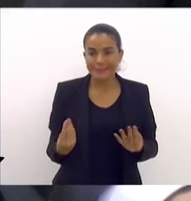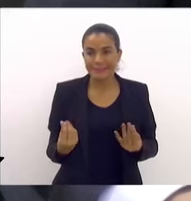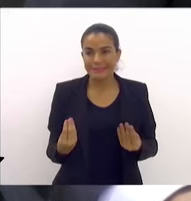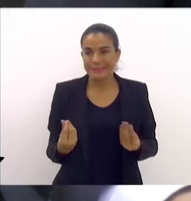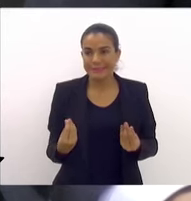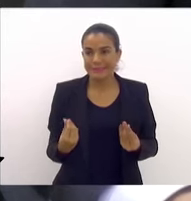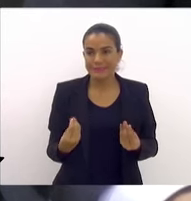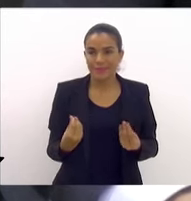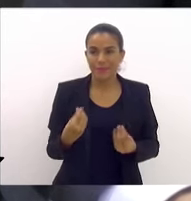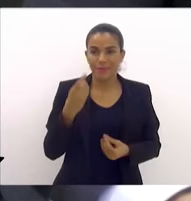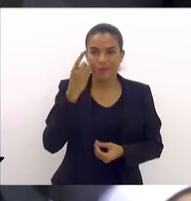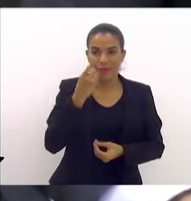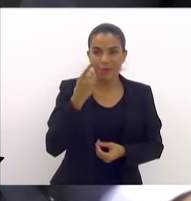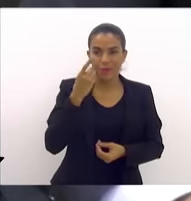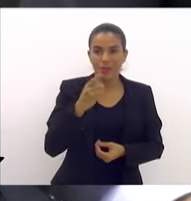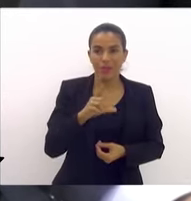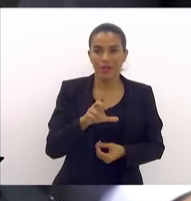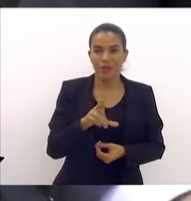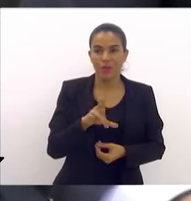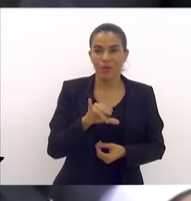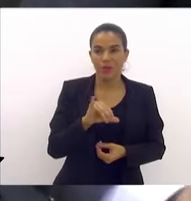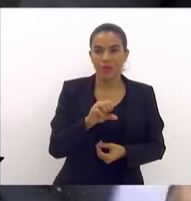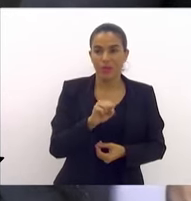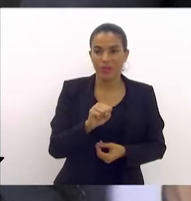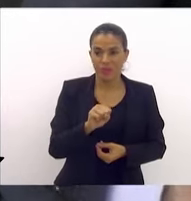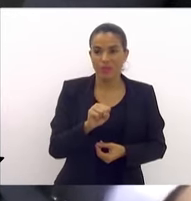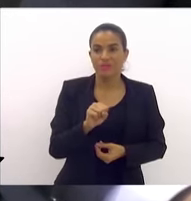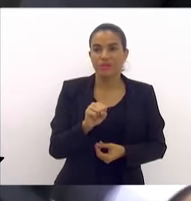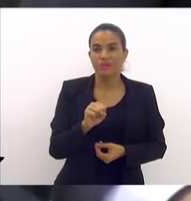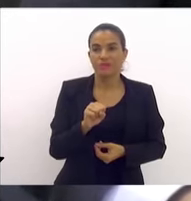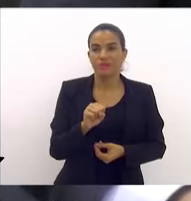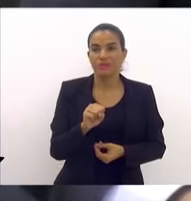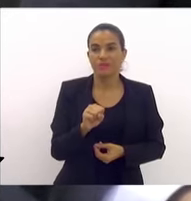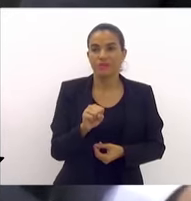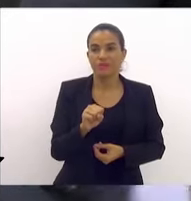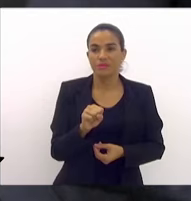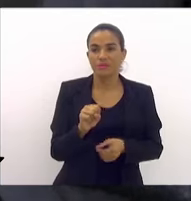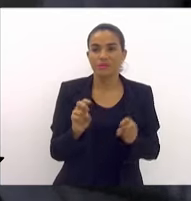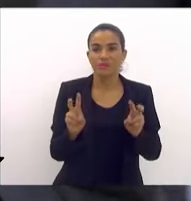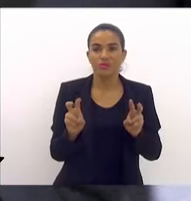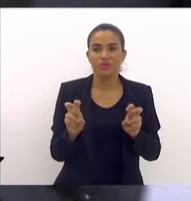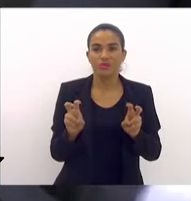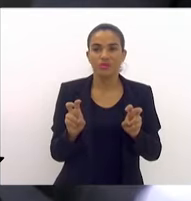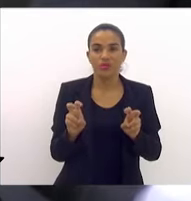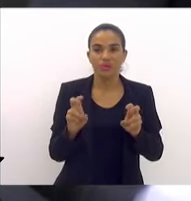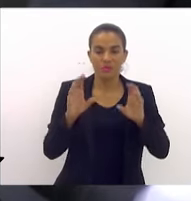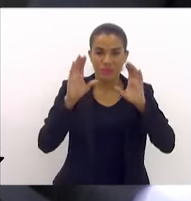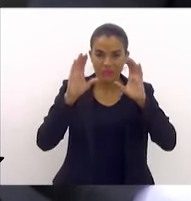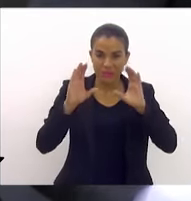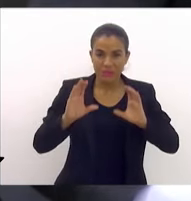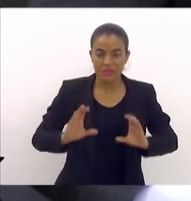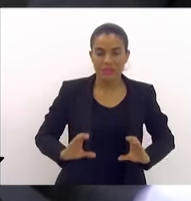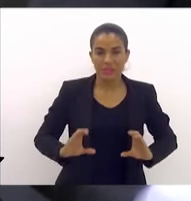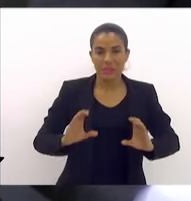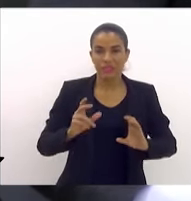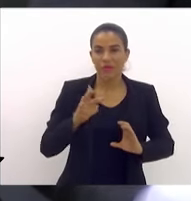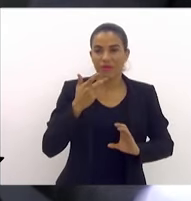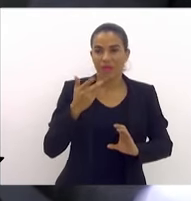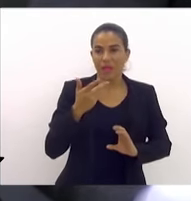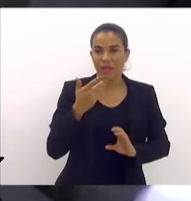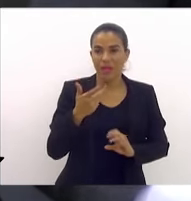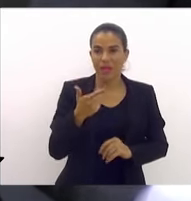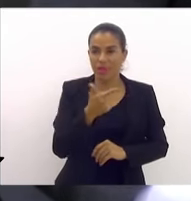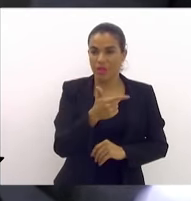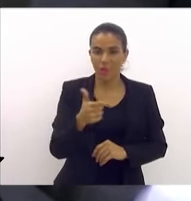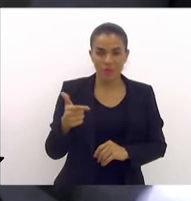O deputado Luiz aqui, ele, né, mencionou que o... É a questão do cidadão declarar que não existe esse